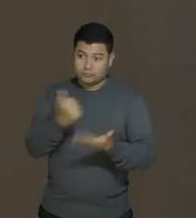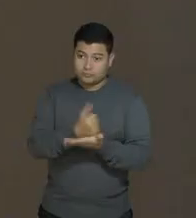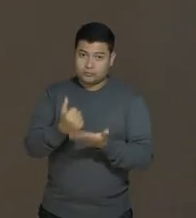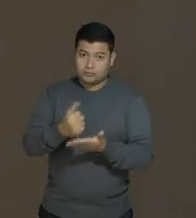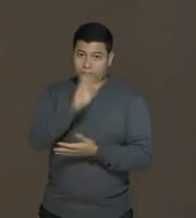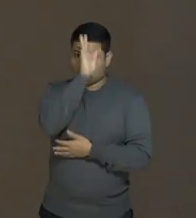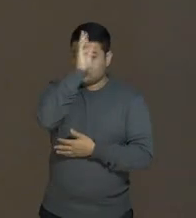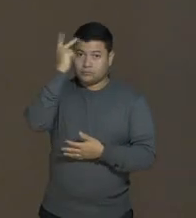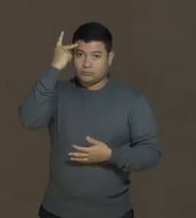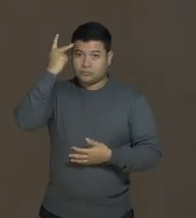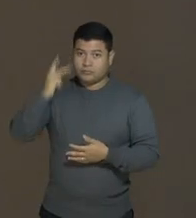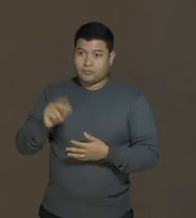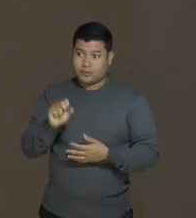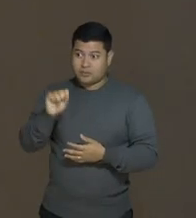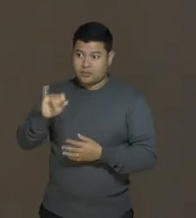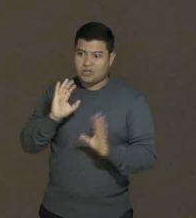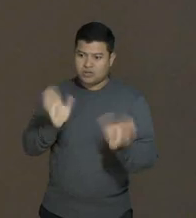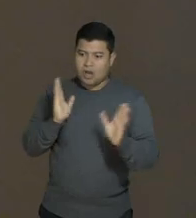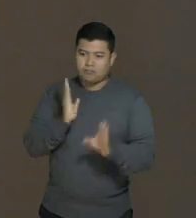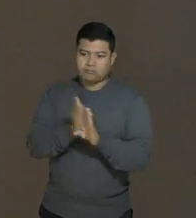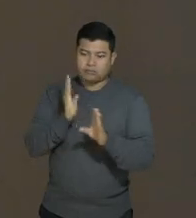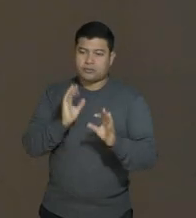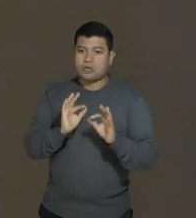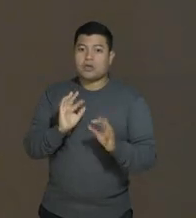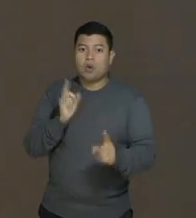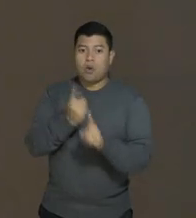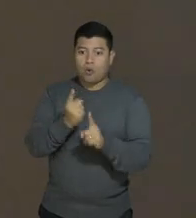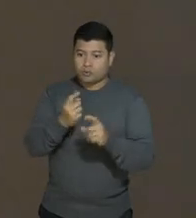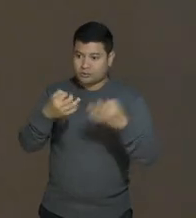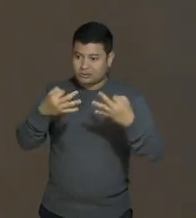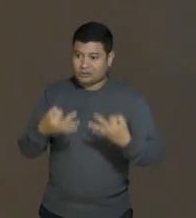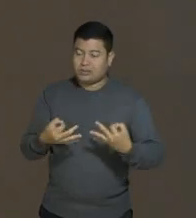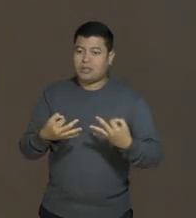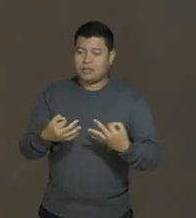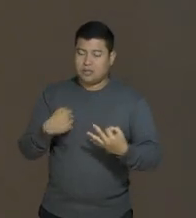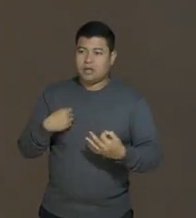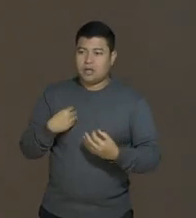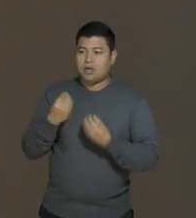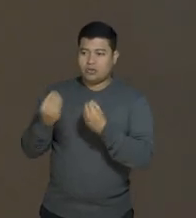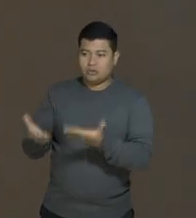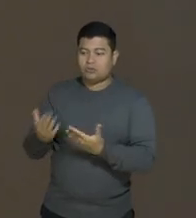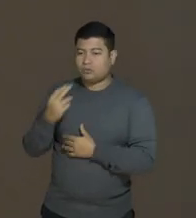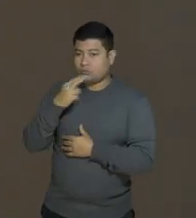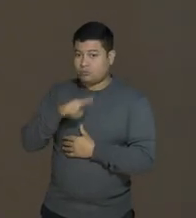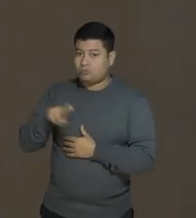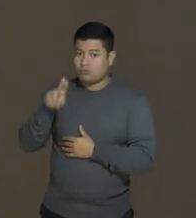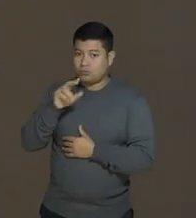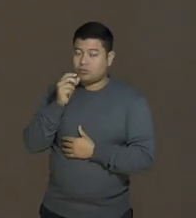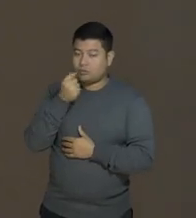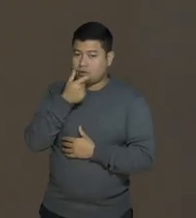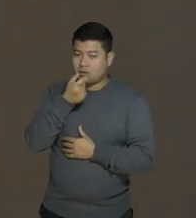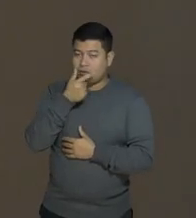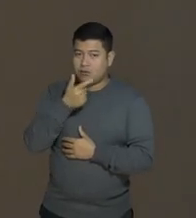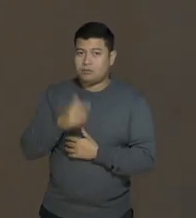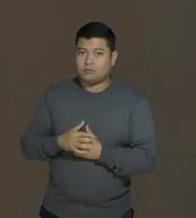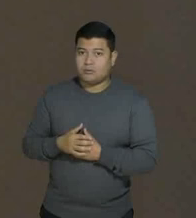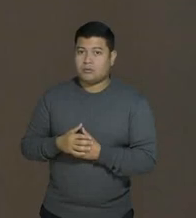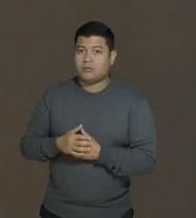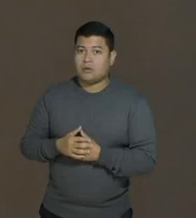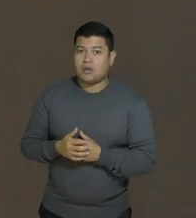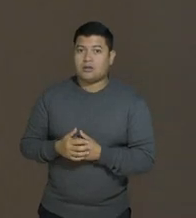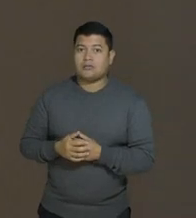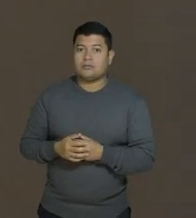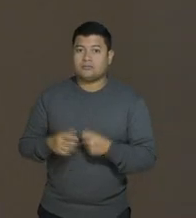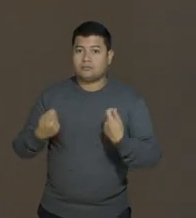uso depois que está fechado o laudo de TDAH. Entendeu? A criança tem que tomar medicação, qualquer uma, com indicação. Ela tem que